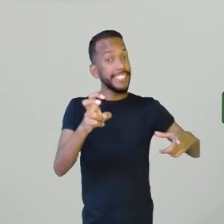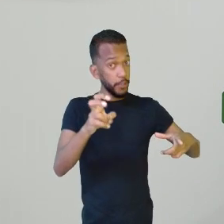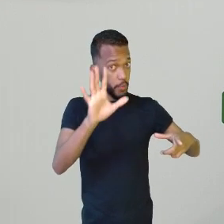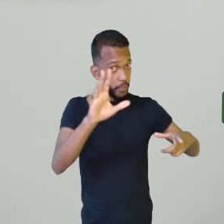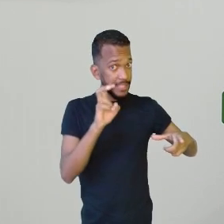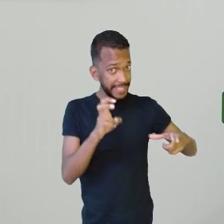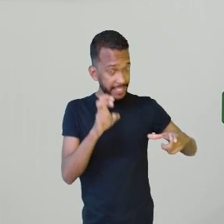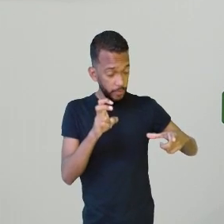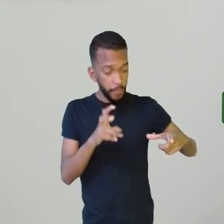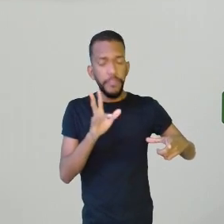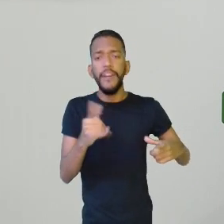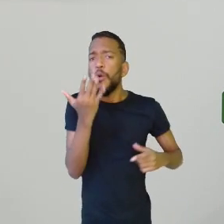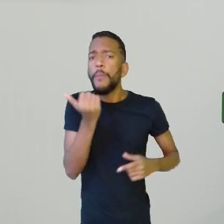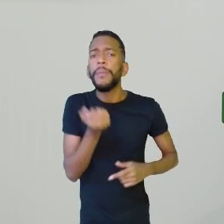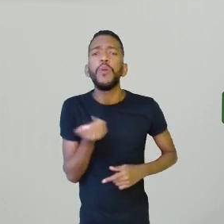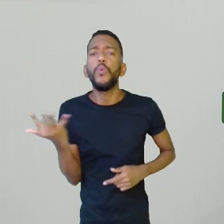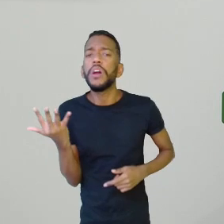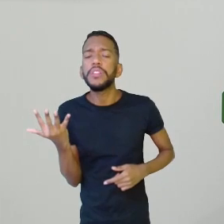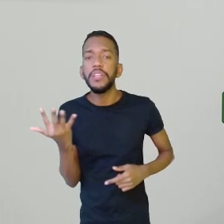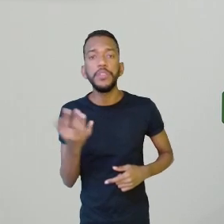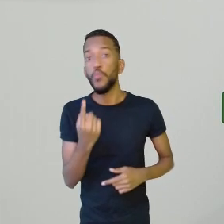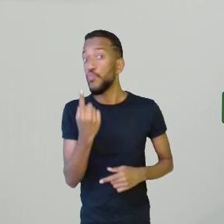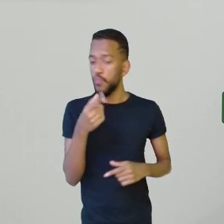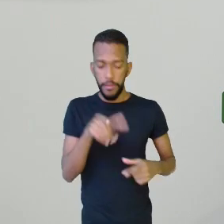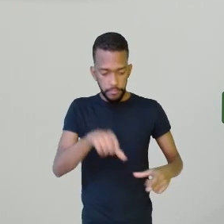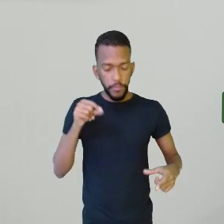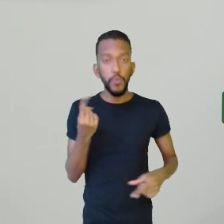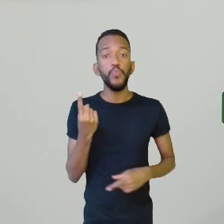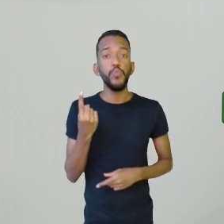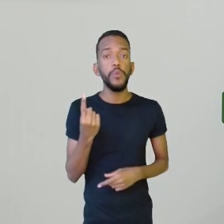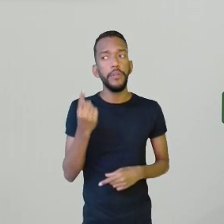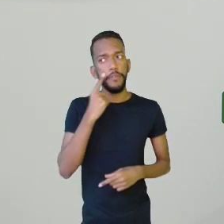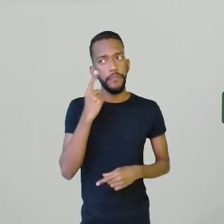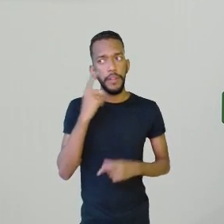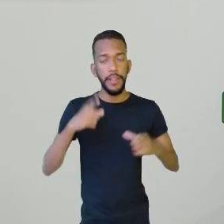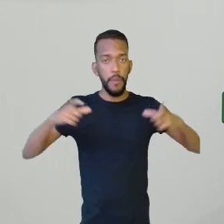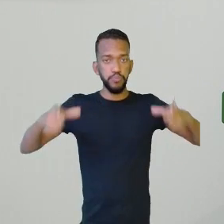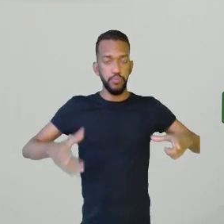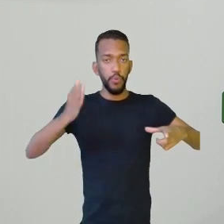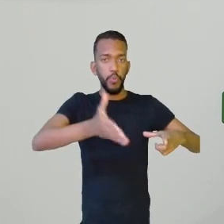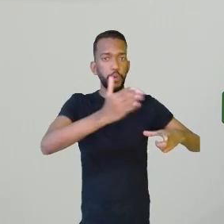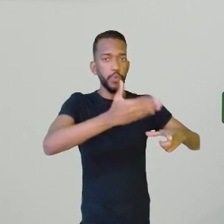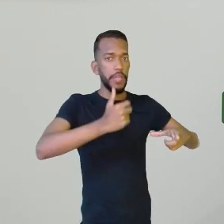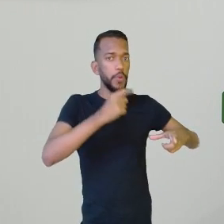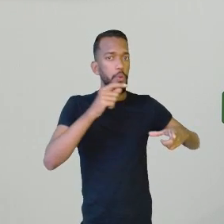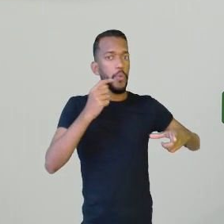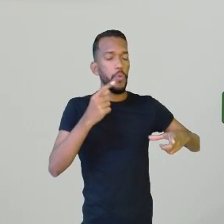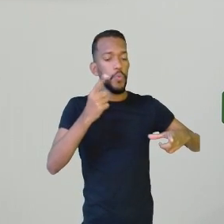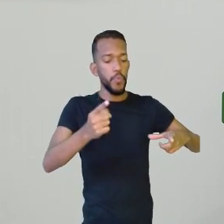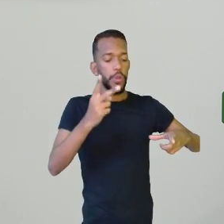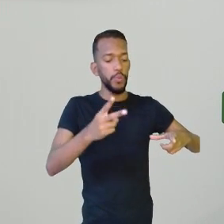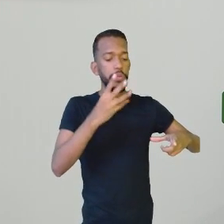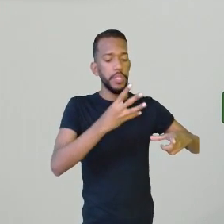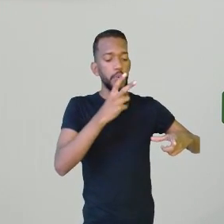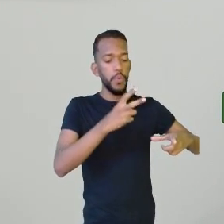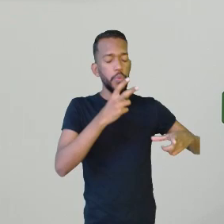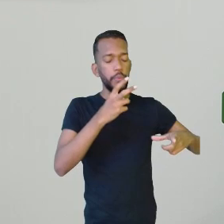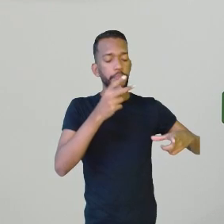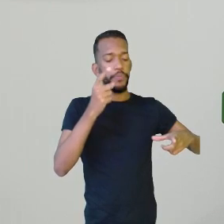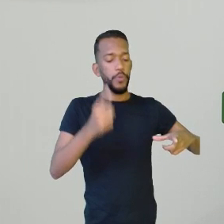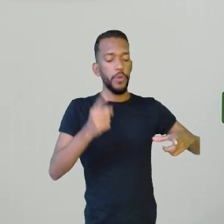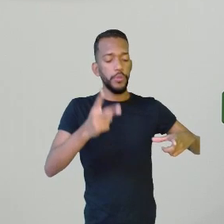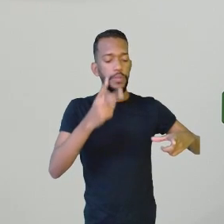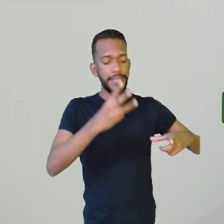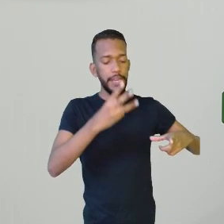vai comer apenas quantas? Uma. E então, o inteiro está dividido em 5 e ela